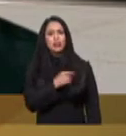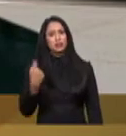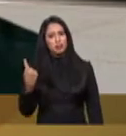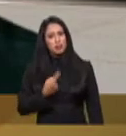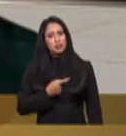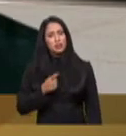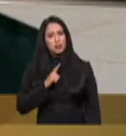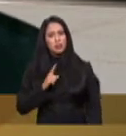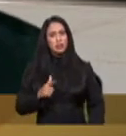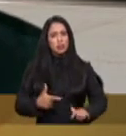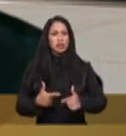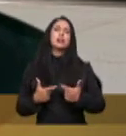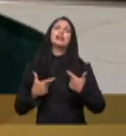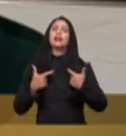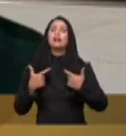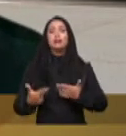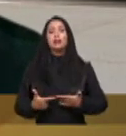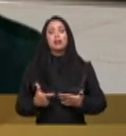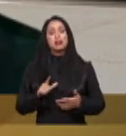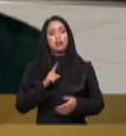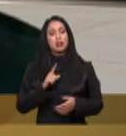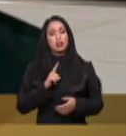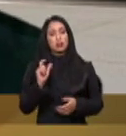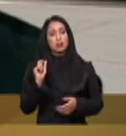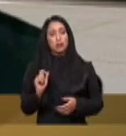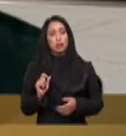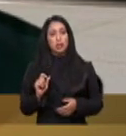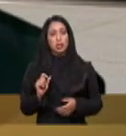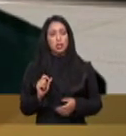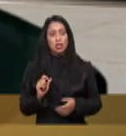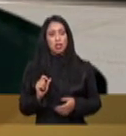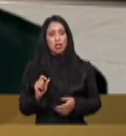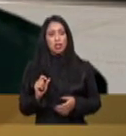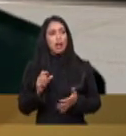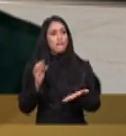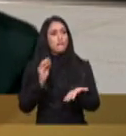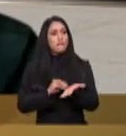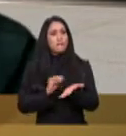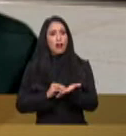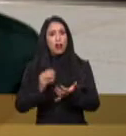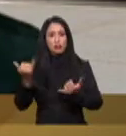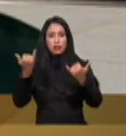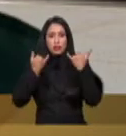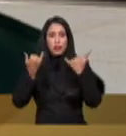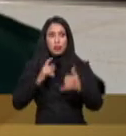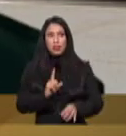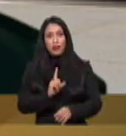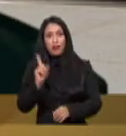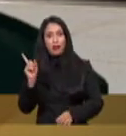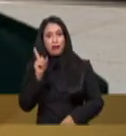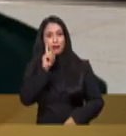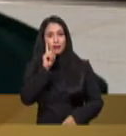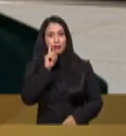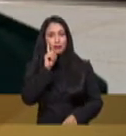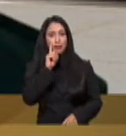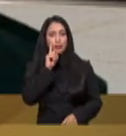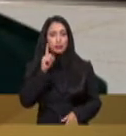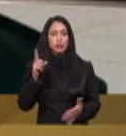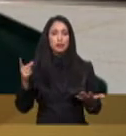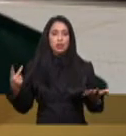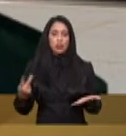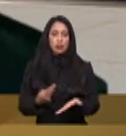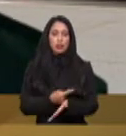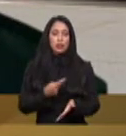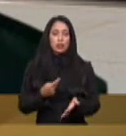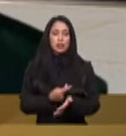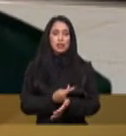nós. O ovo da serpente da intolerância e da desinformação, no caso norte-americano, fomentado nas